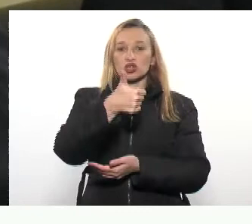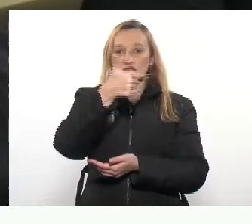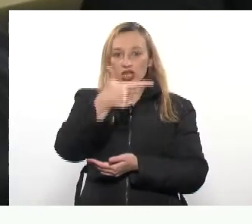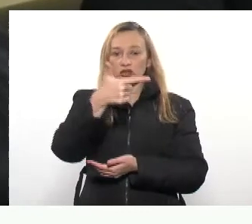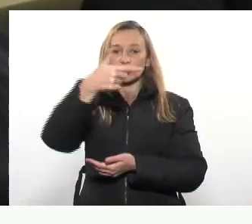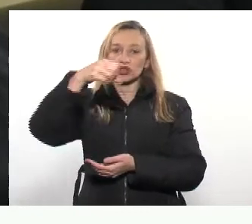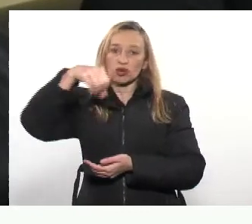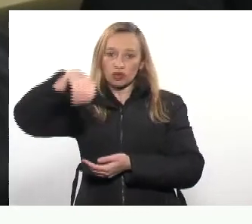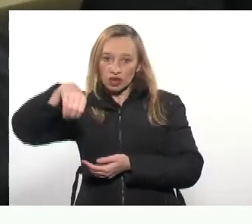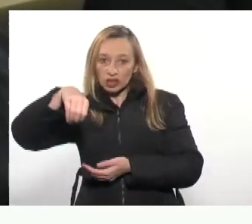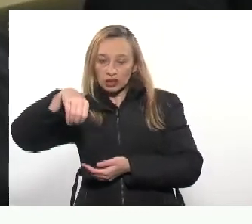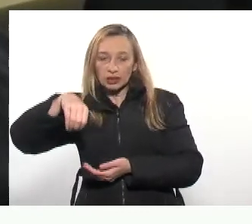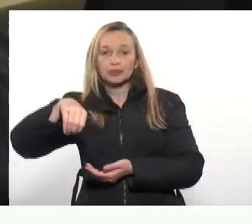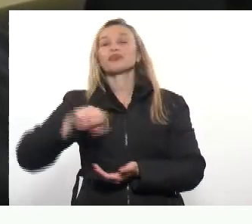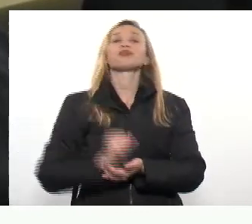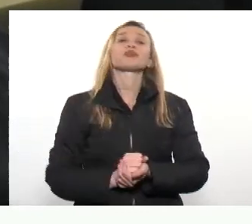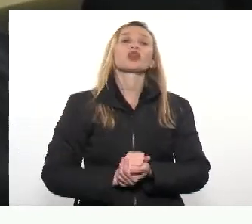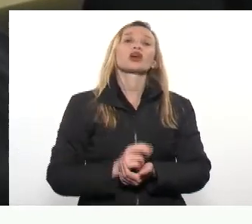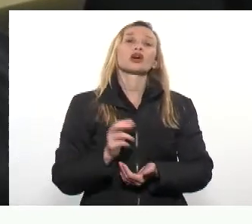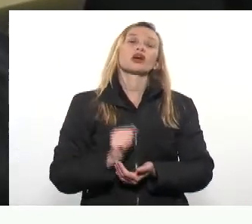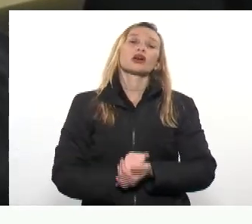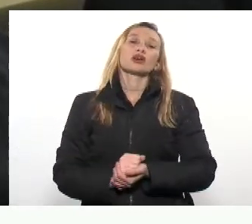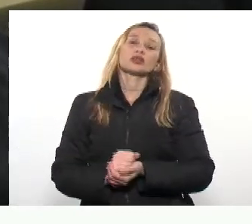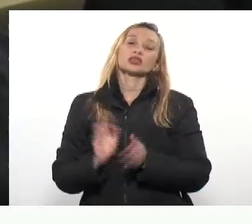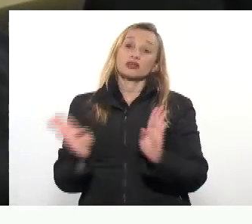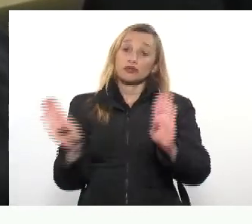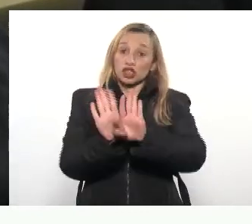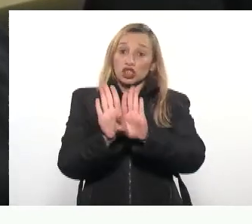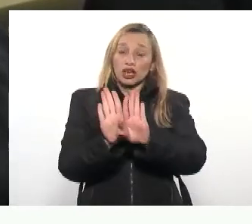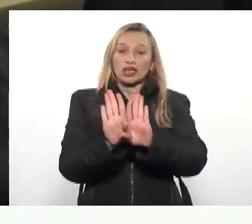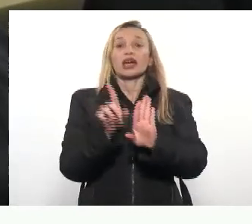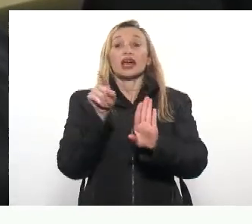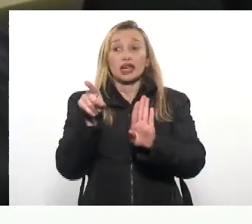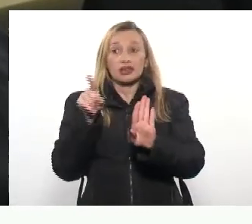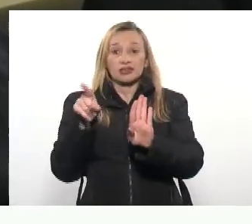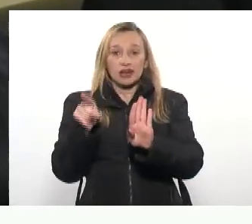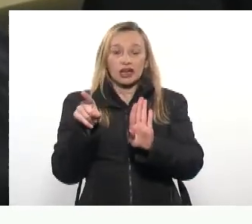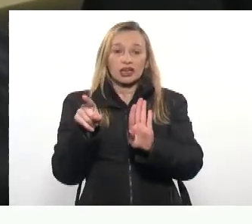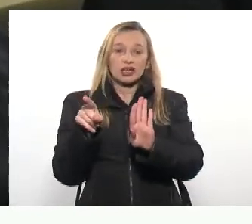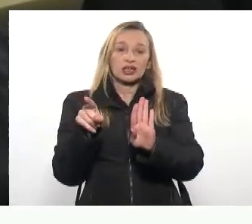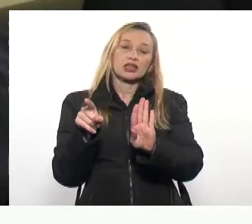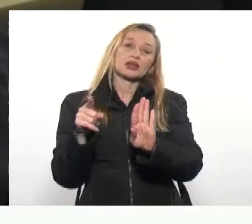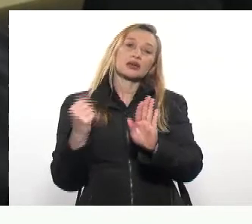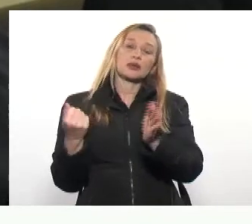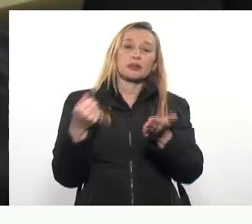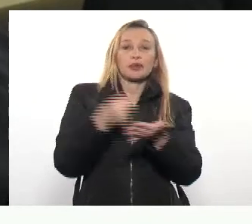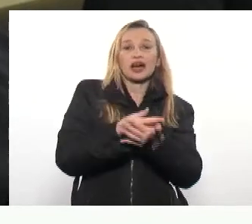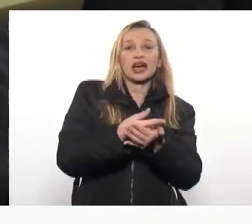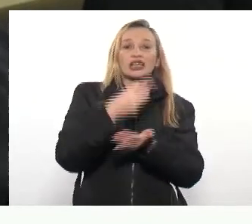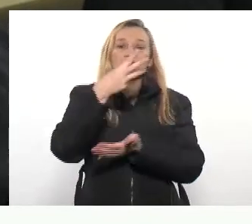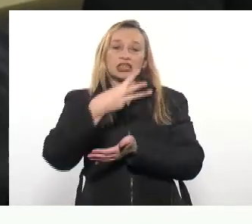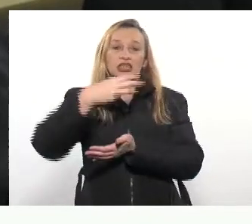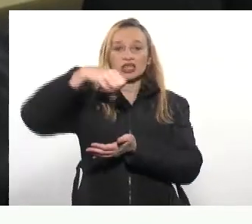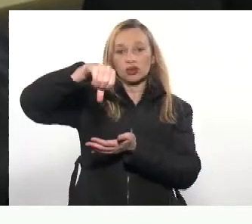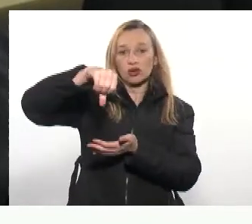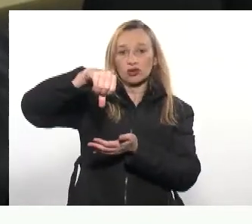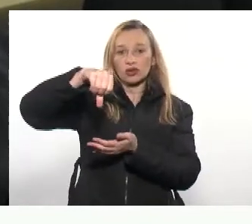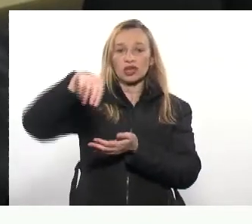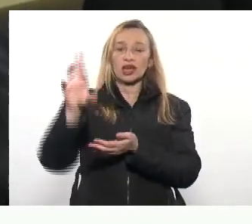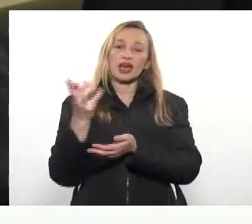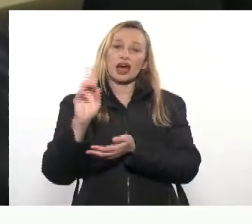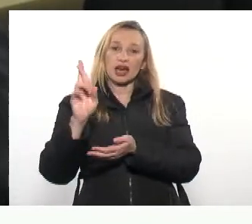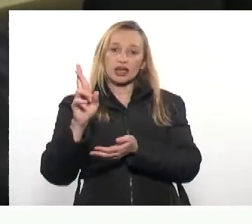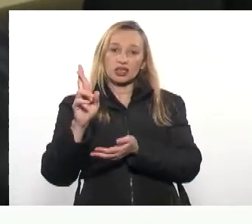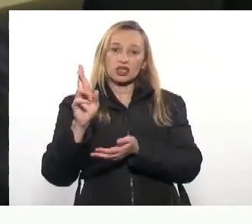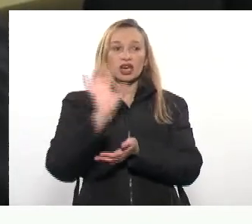ser cobrada nos R$ 290, em estando fechada, ela vai passar a ser cobrada em R$ 39 na tarifa mais cara,